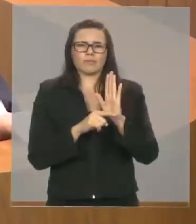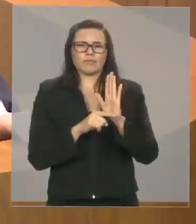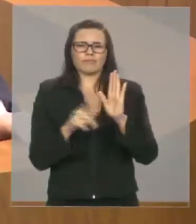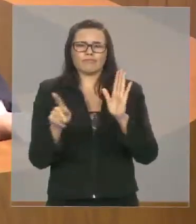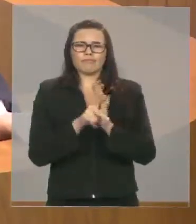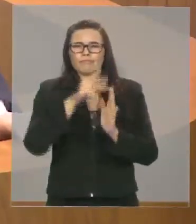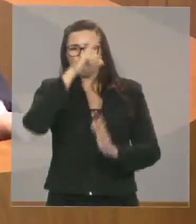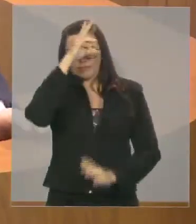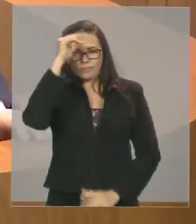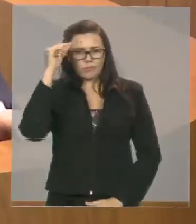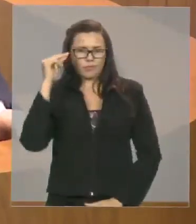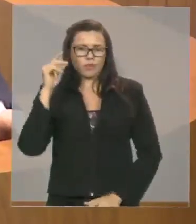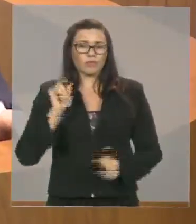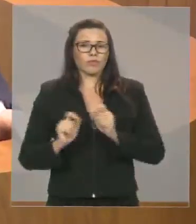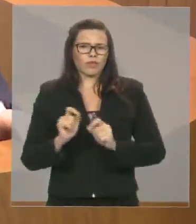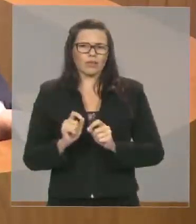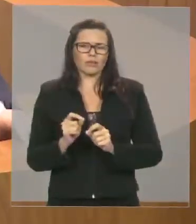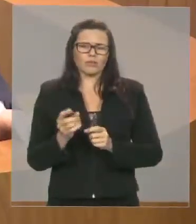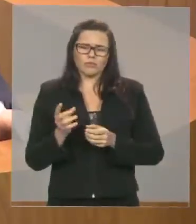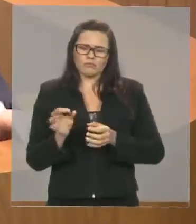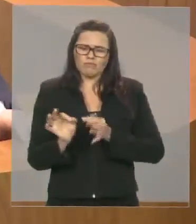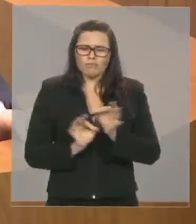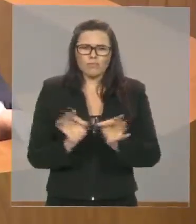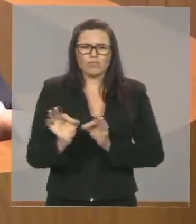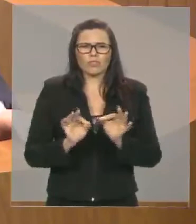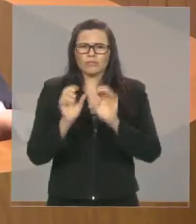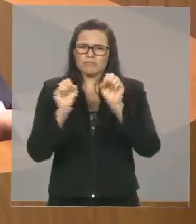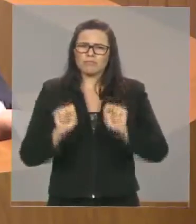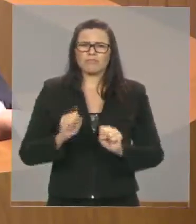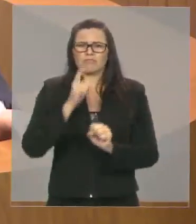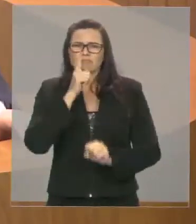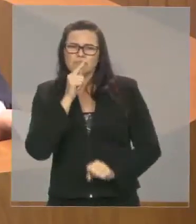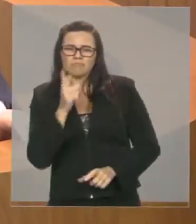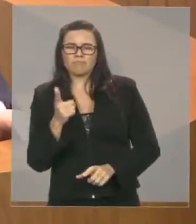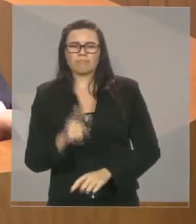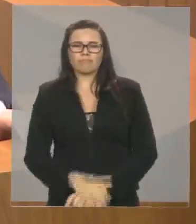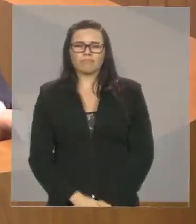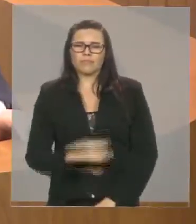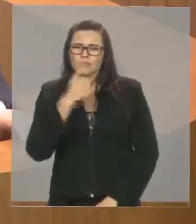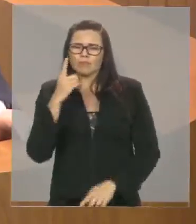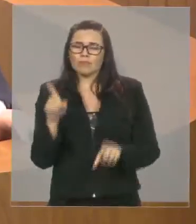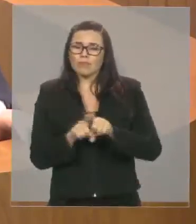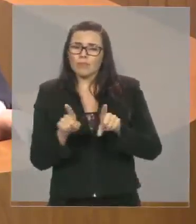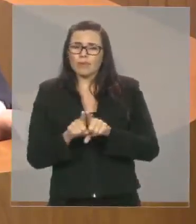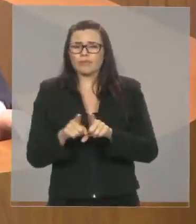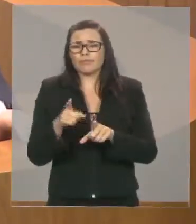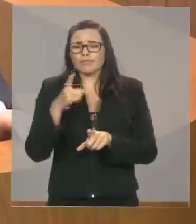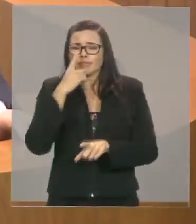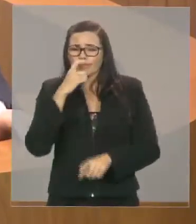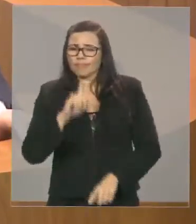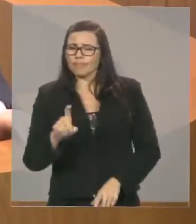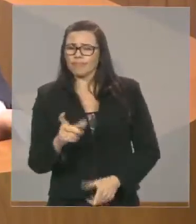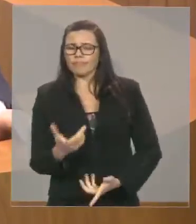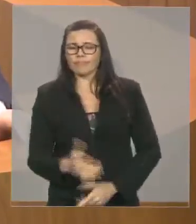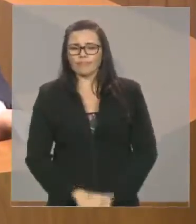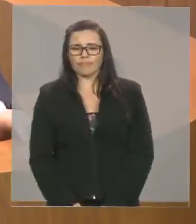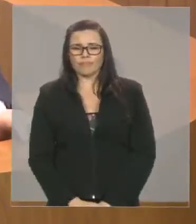Mas eu quero ir mais além. Eu quero dizer que muito se tem feito